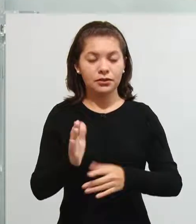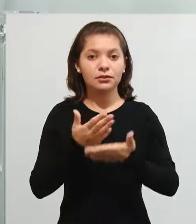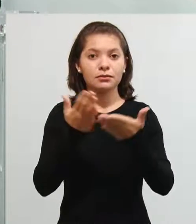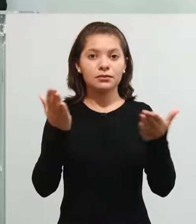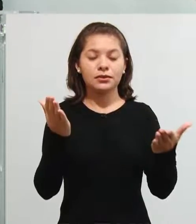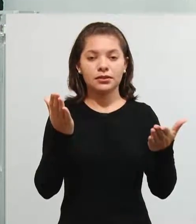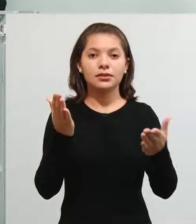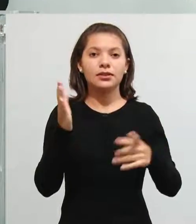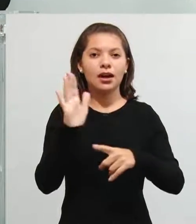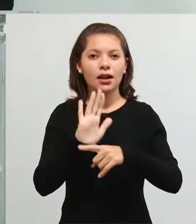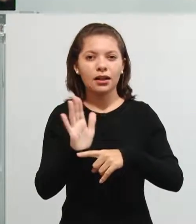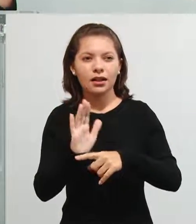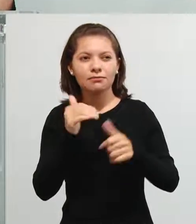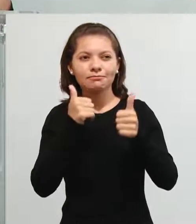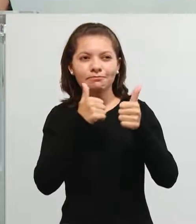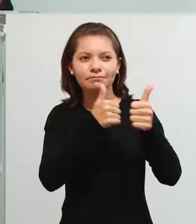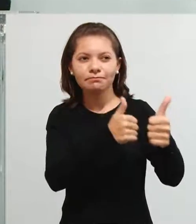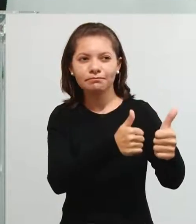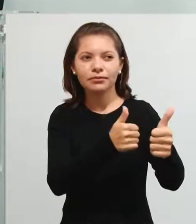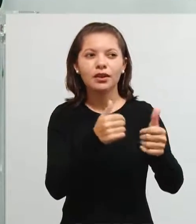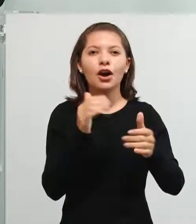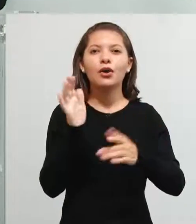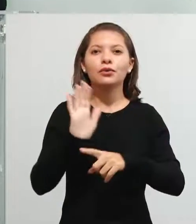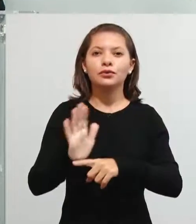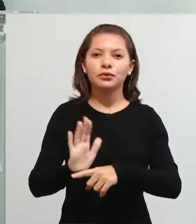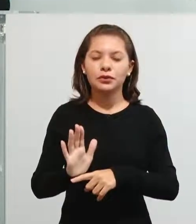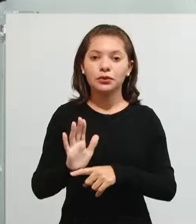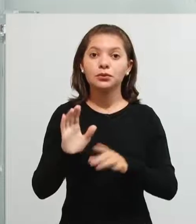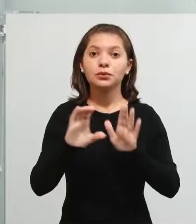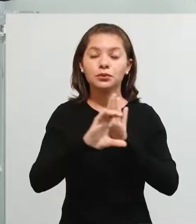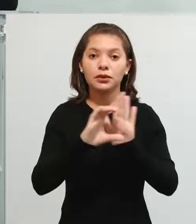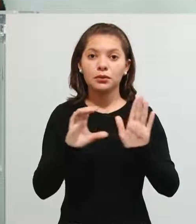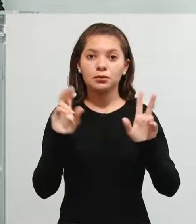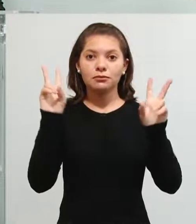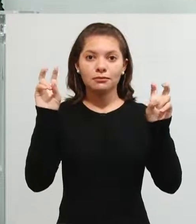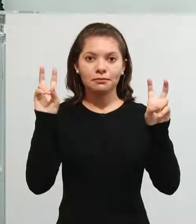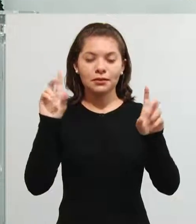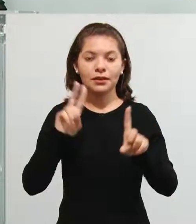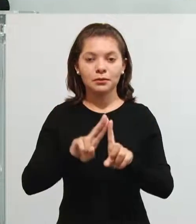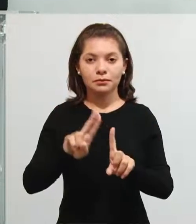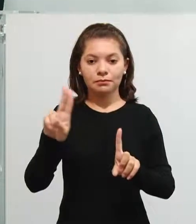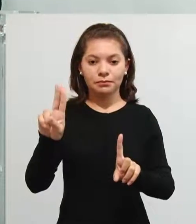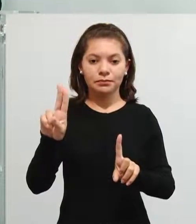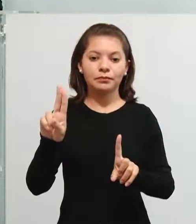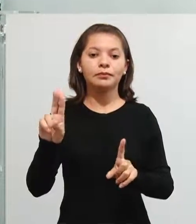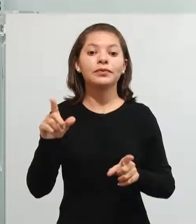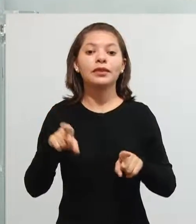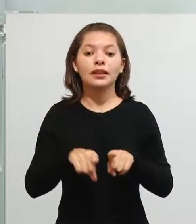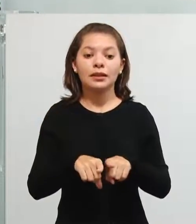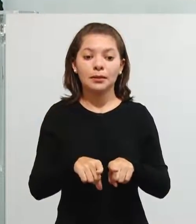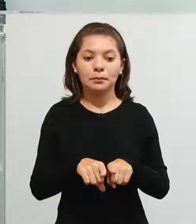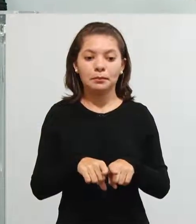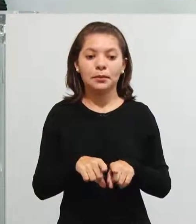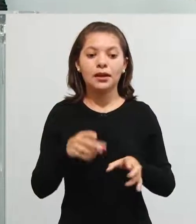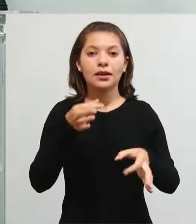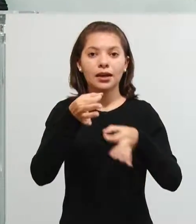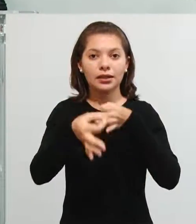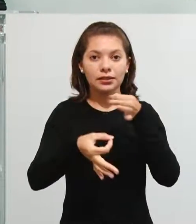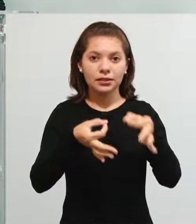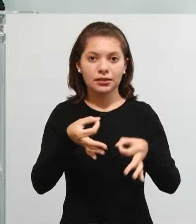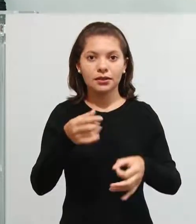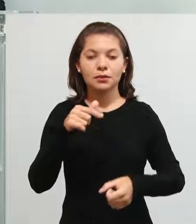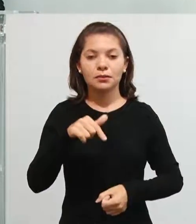que são vídeos referentes aos conteúdos ali daquela unidade e também a indicação